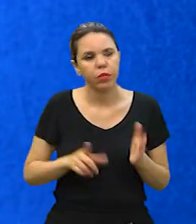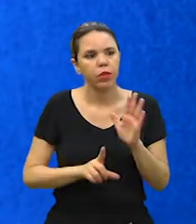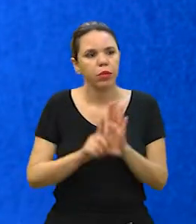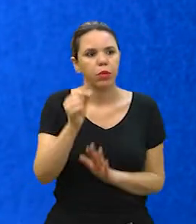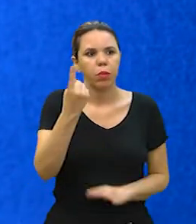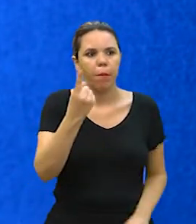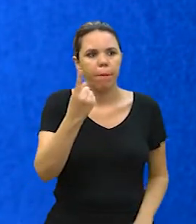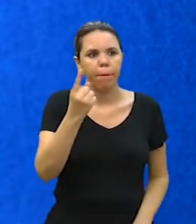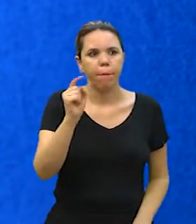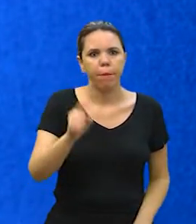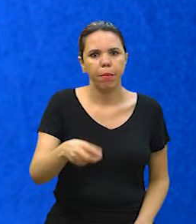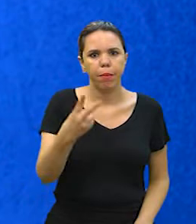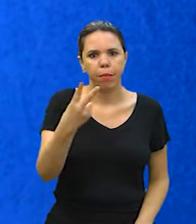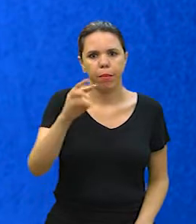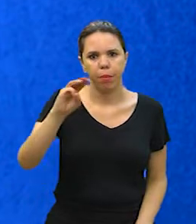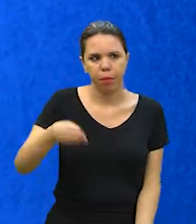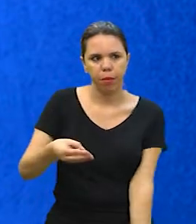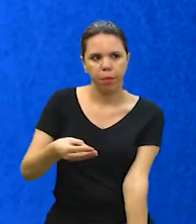fatura